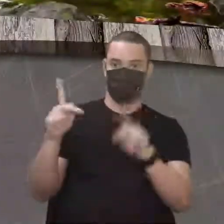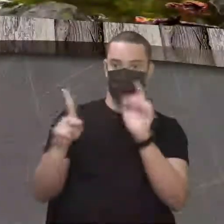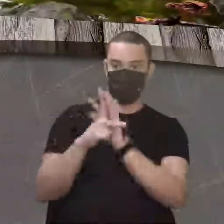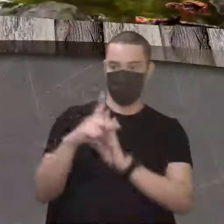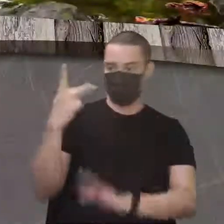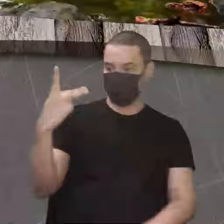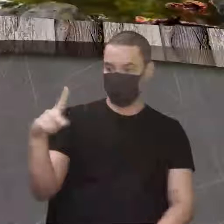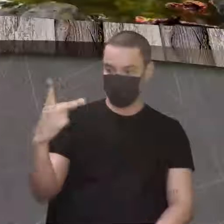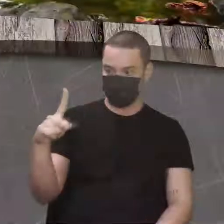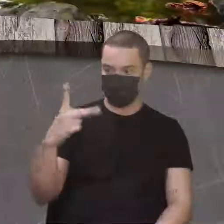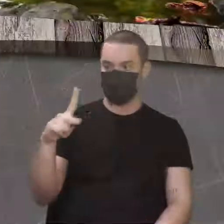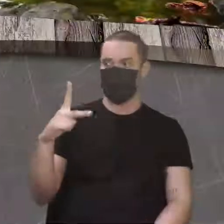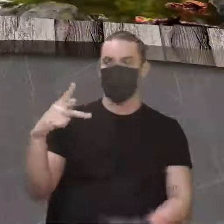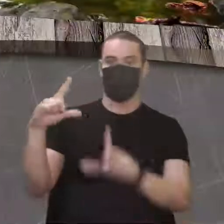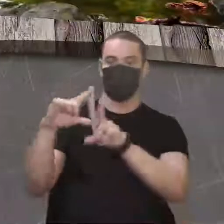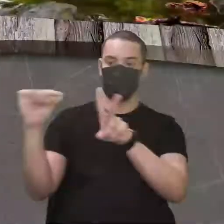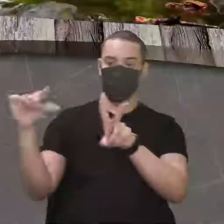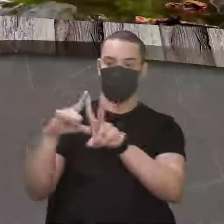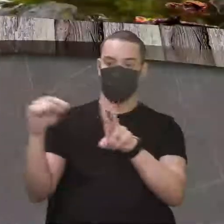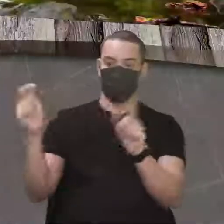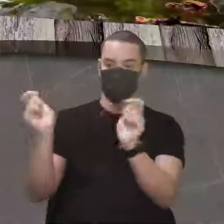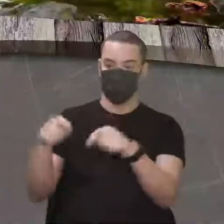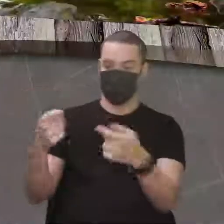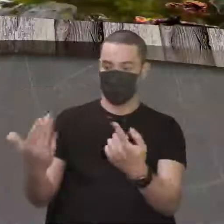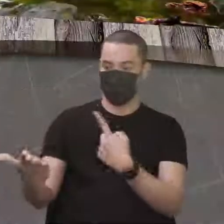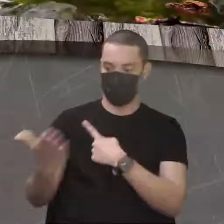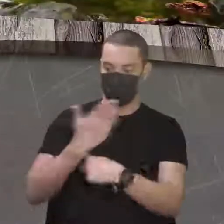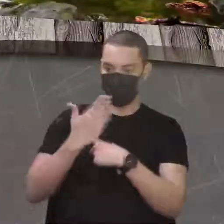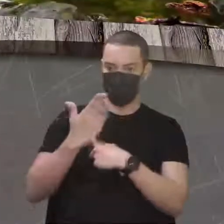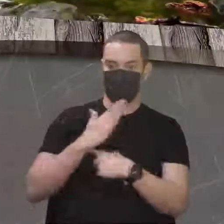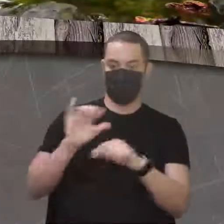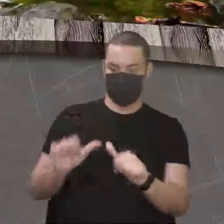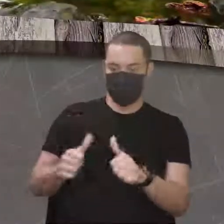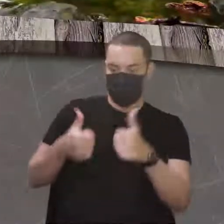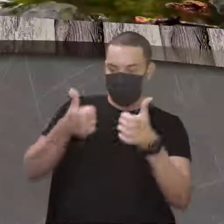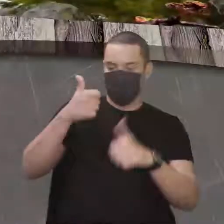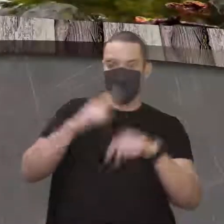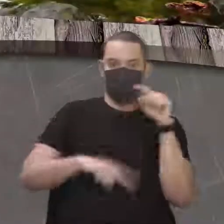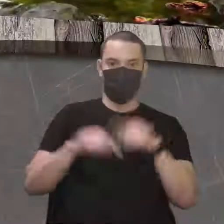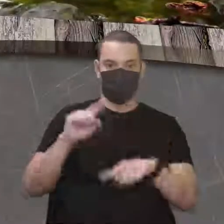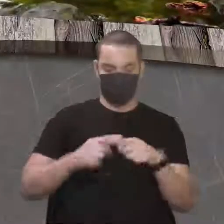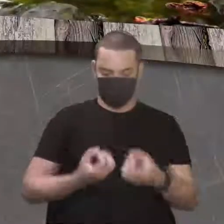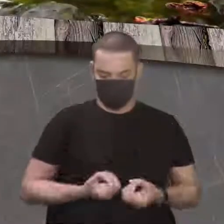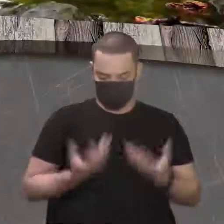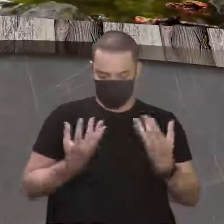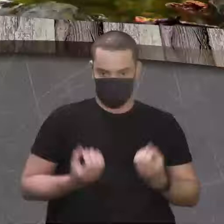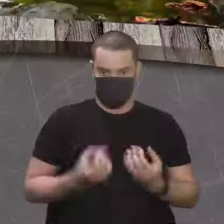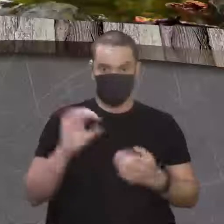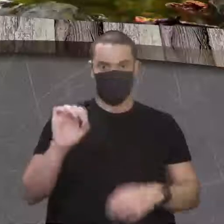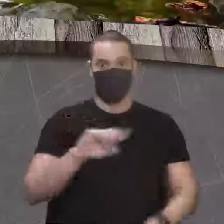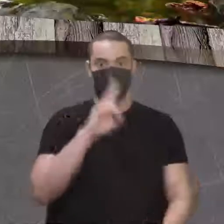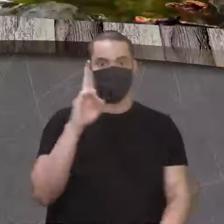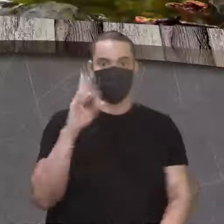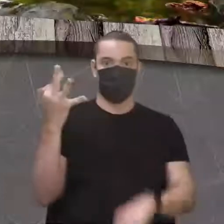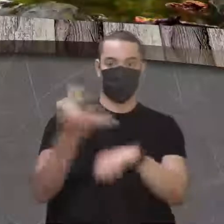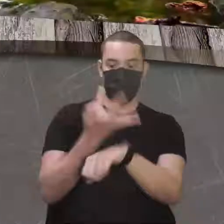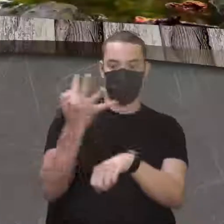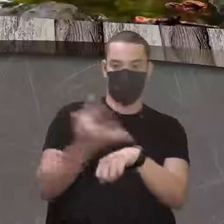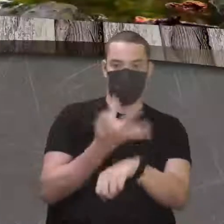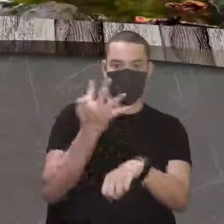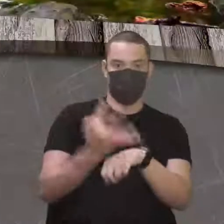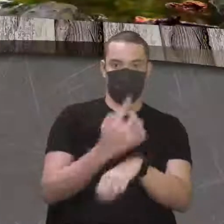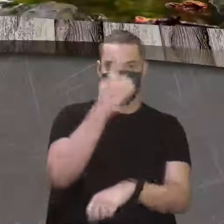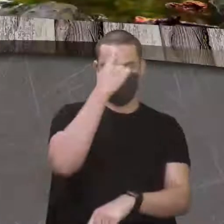organismo vegetal pode melhorar a capacidade produtiva ou de resistência dessa